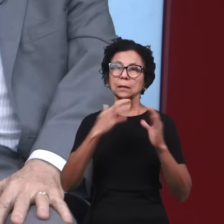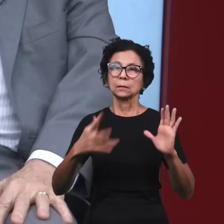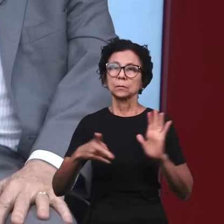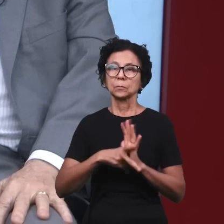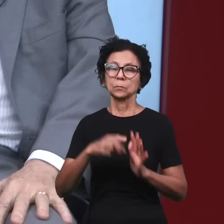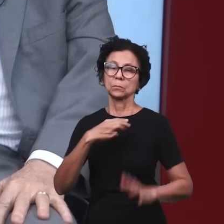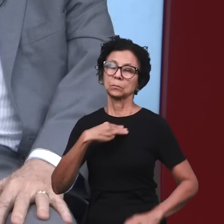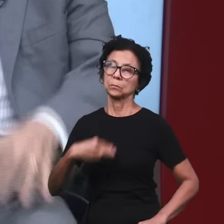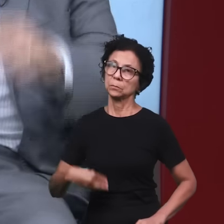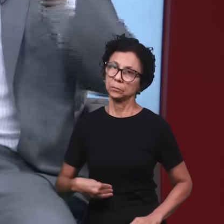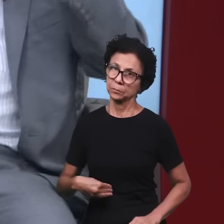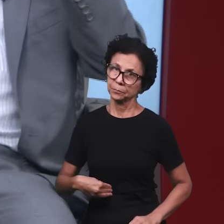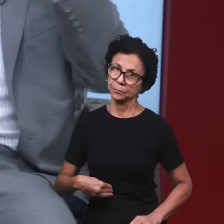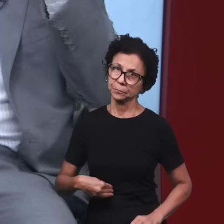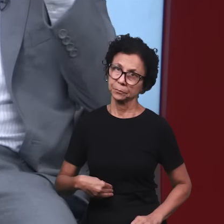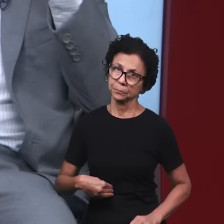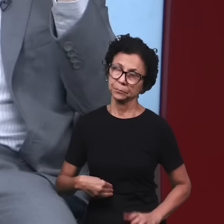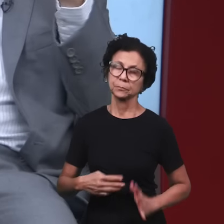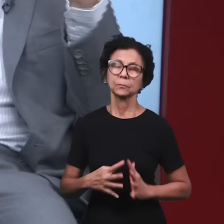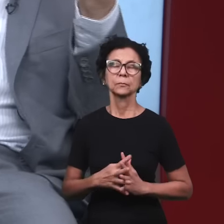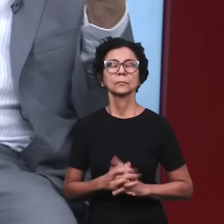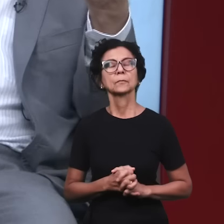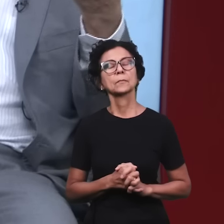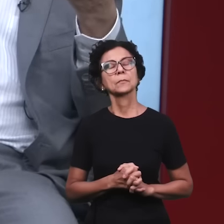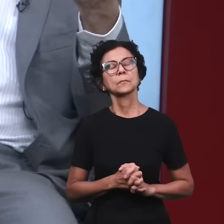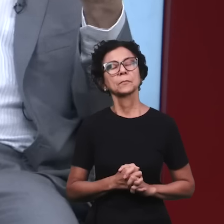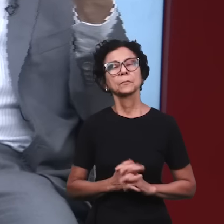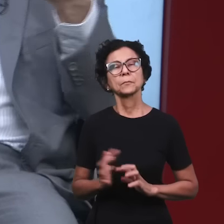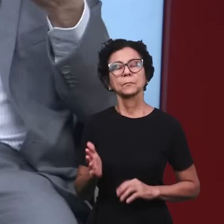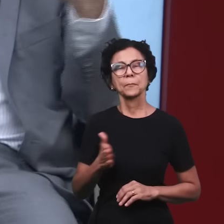Quando José, ainda na história de José, quando